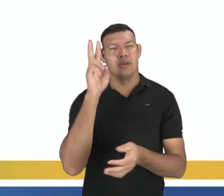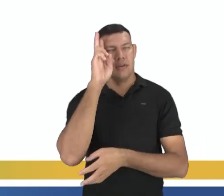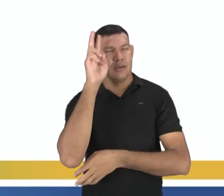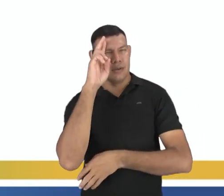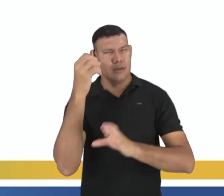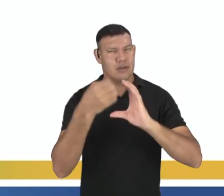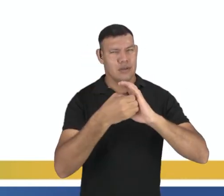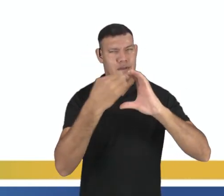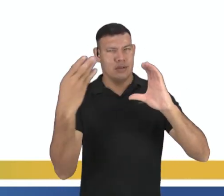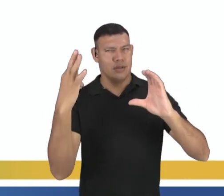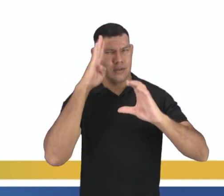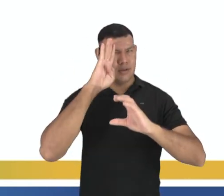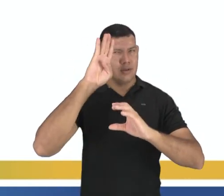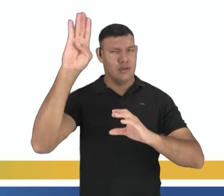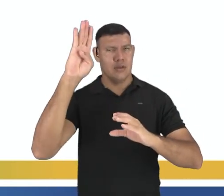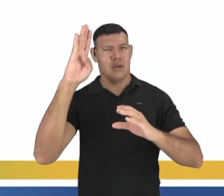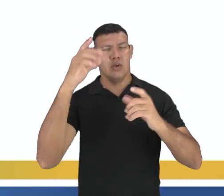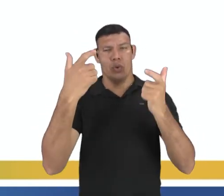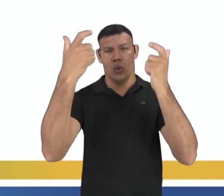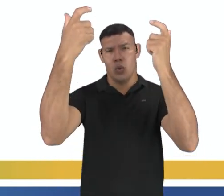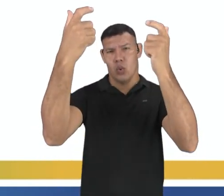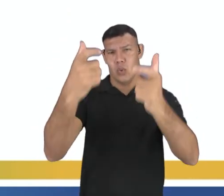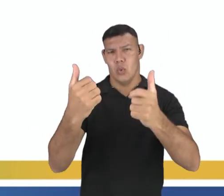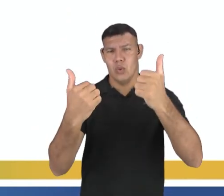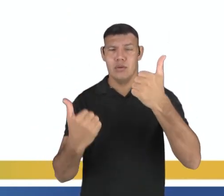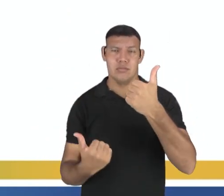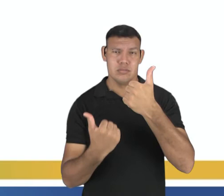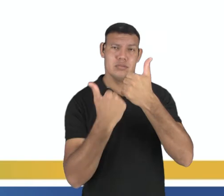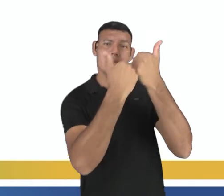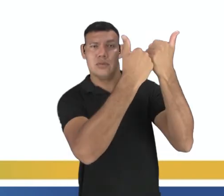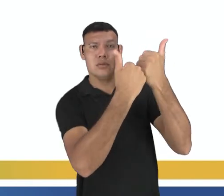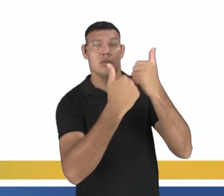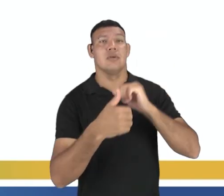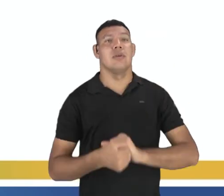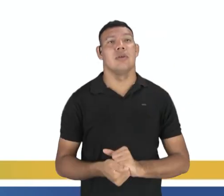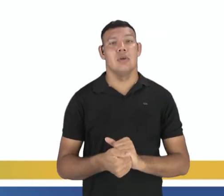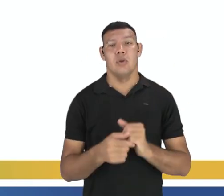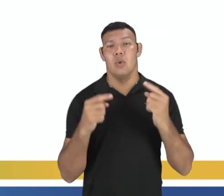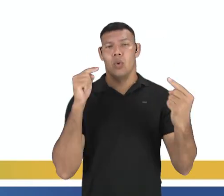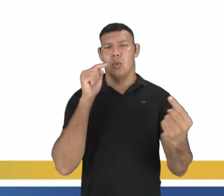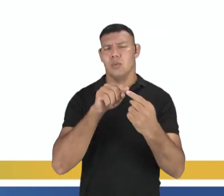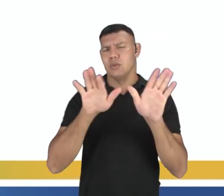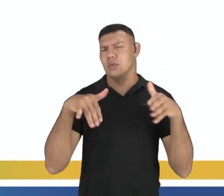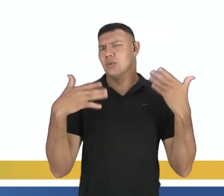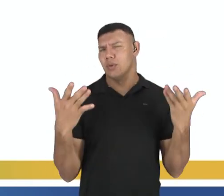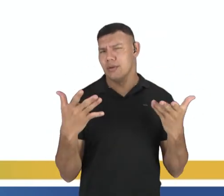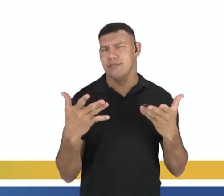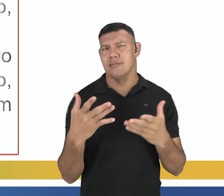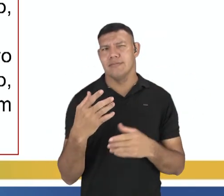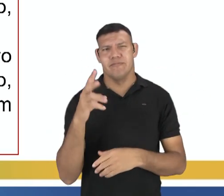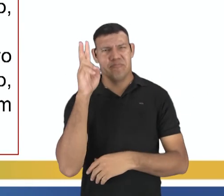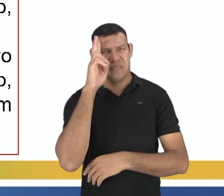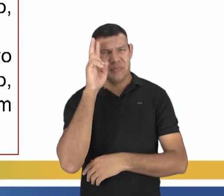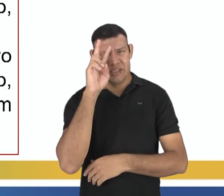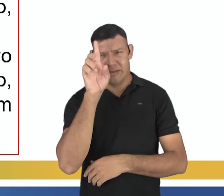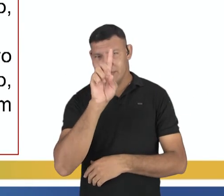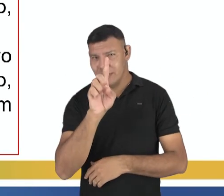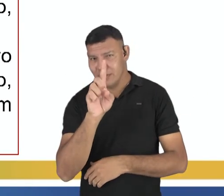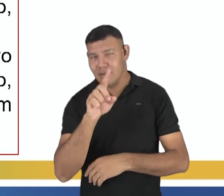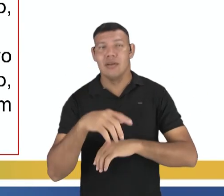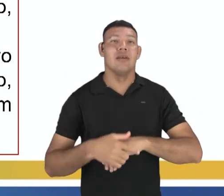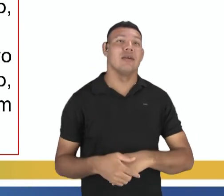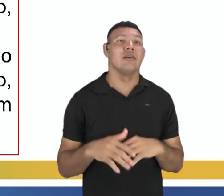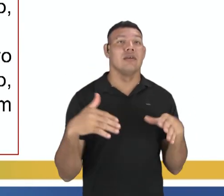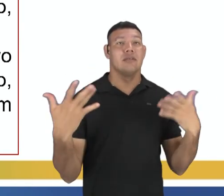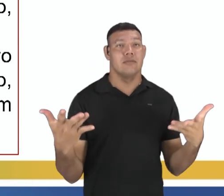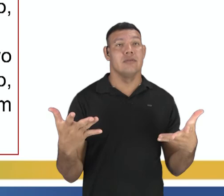características, quais os suportes utilizados e qual é o objetivo? Se você não lembrou, vamos ver.